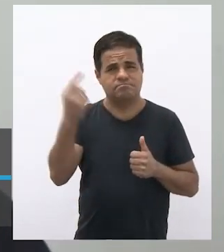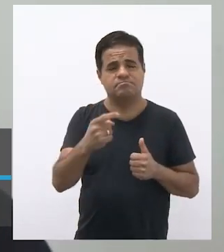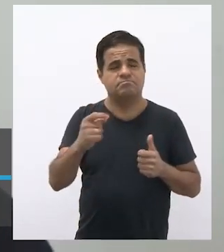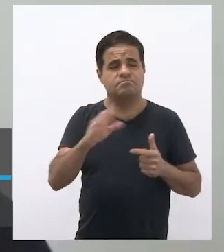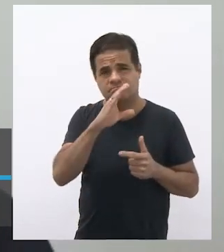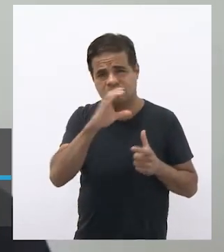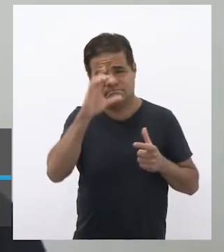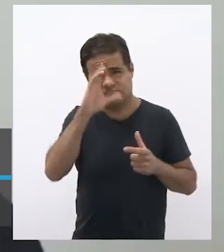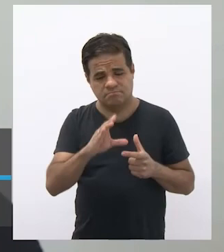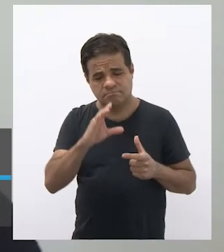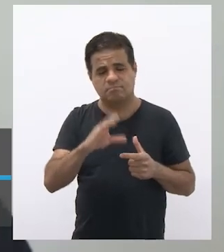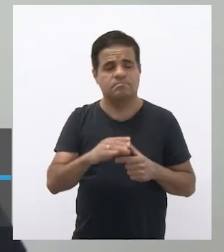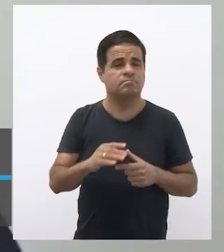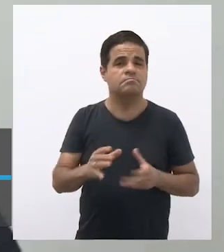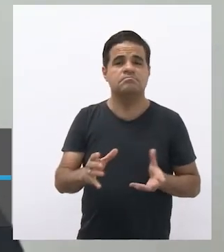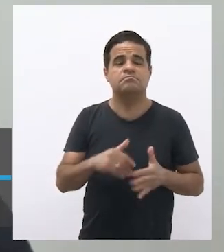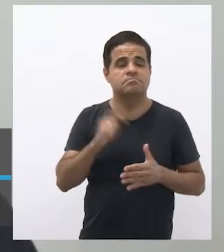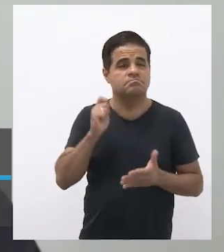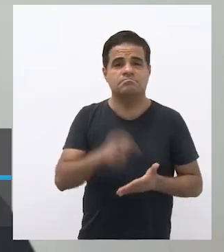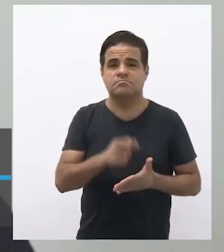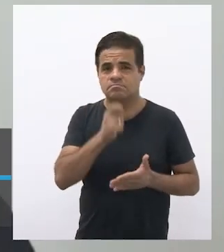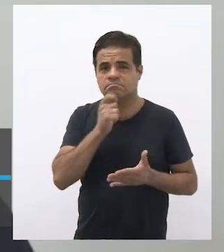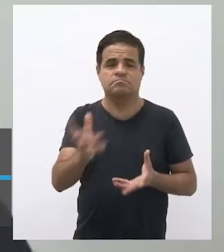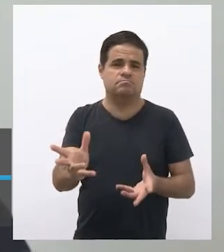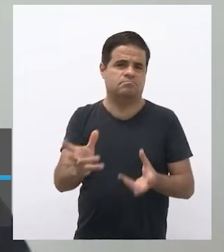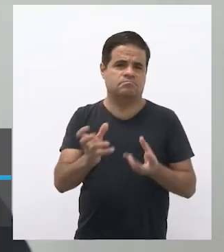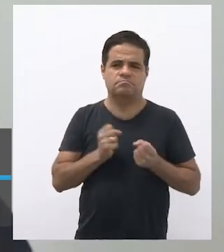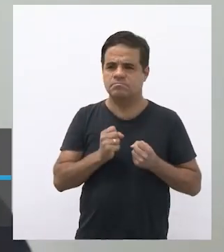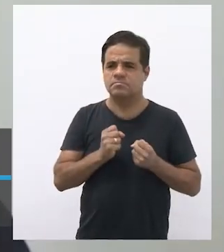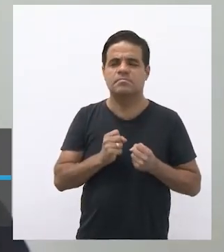Comissão Interamericana de Direitos Humanos, que no plano,